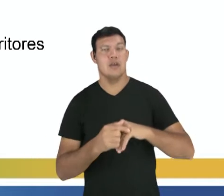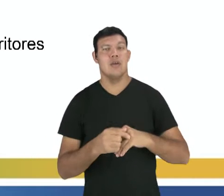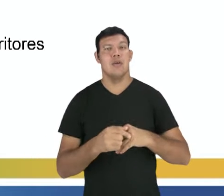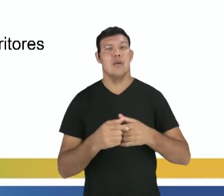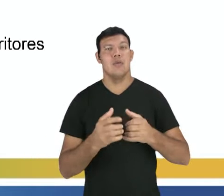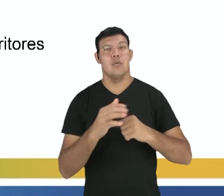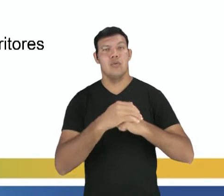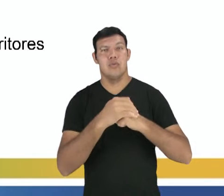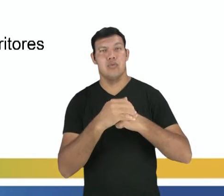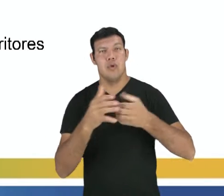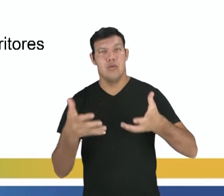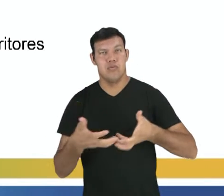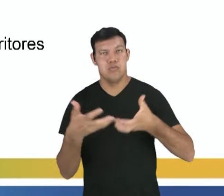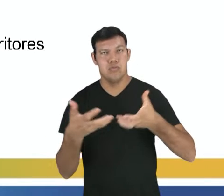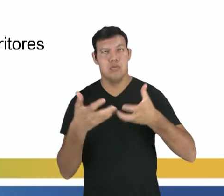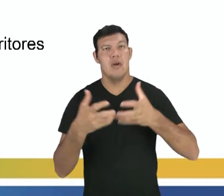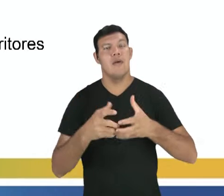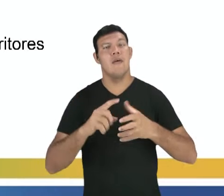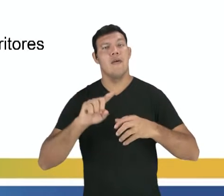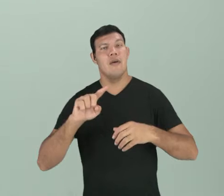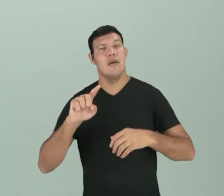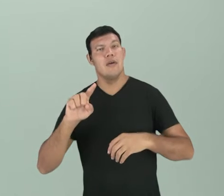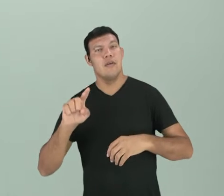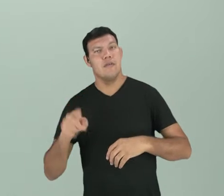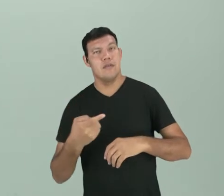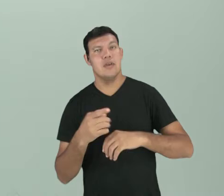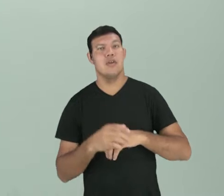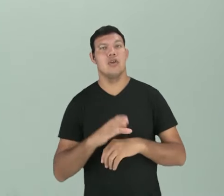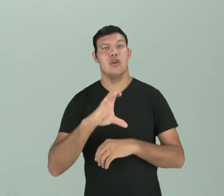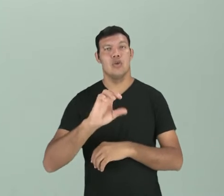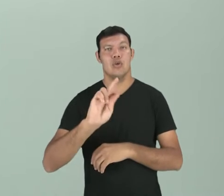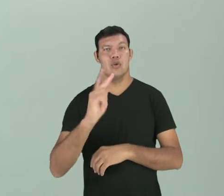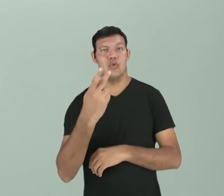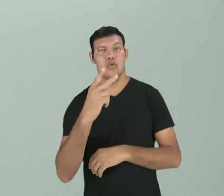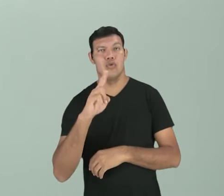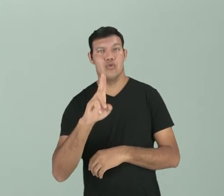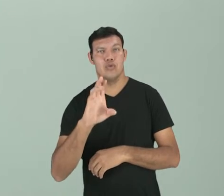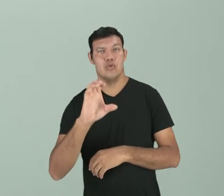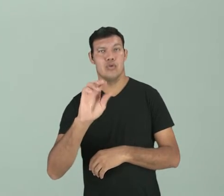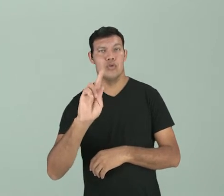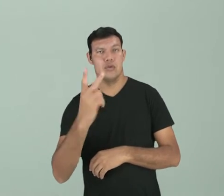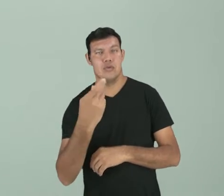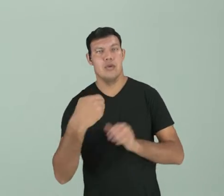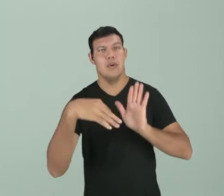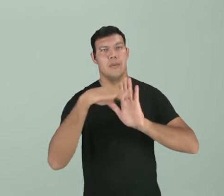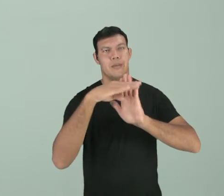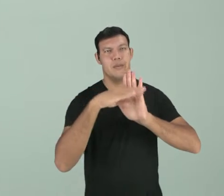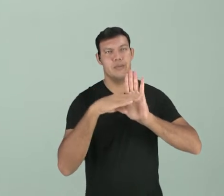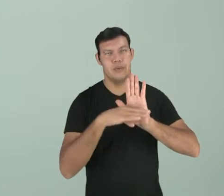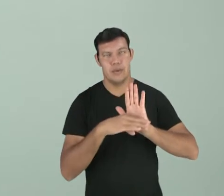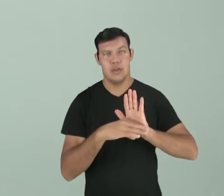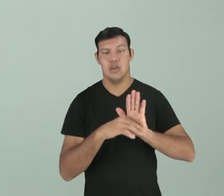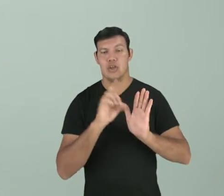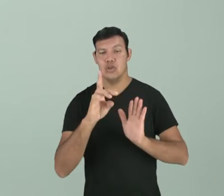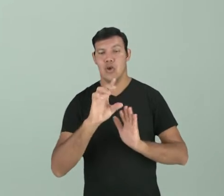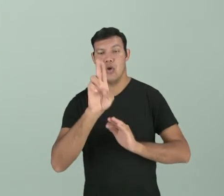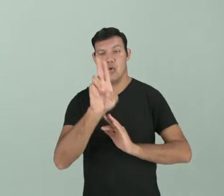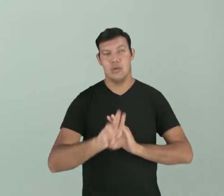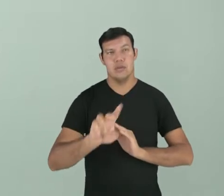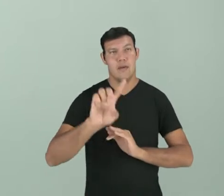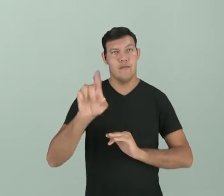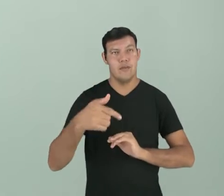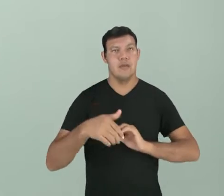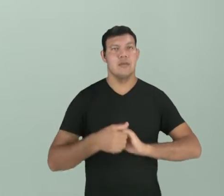são substantivos separados com vírgula, como se fosse uma espécie de lista, né? Eu separo com vírgulas,